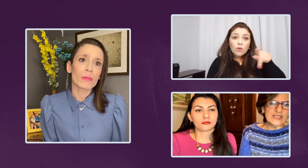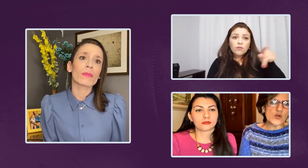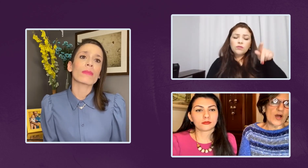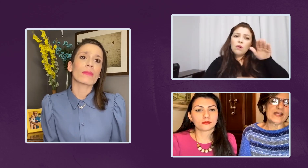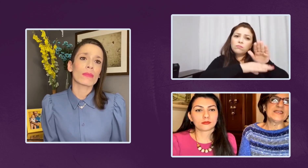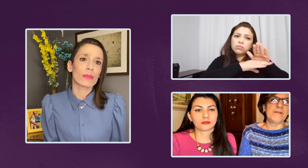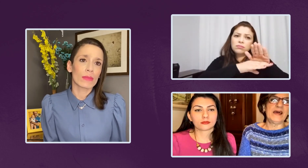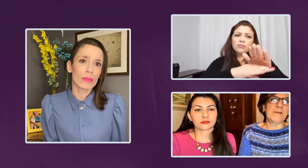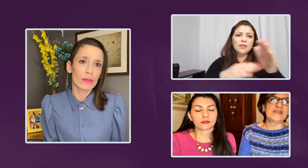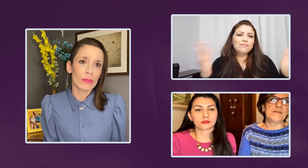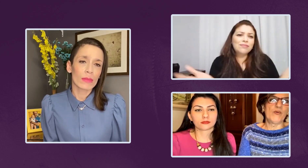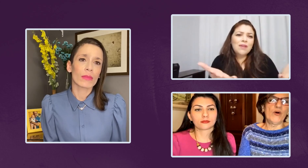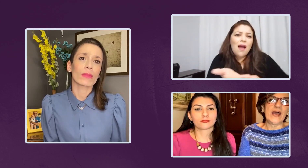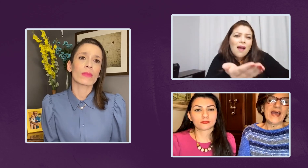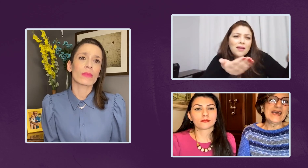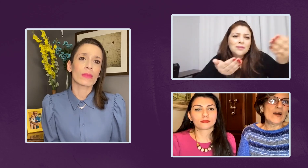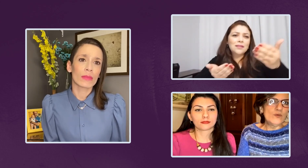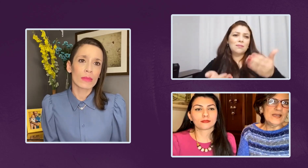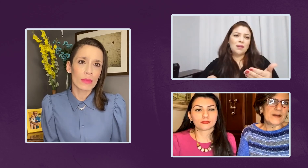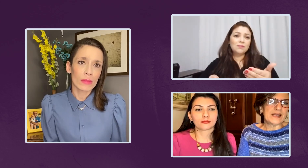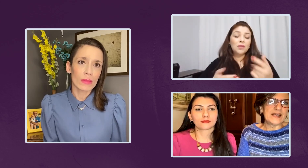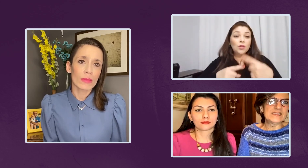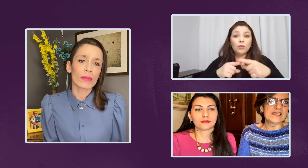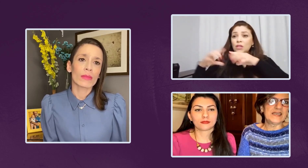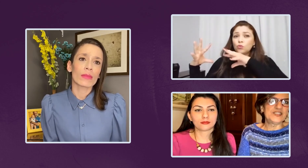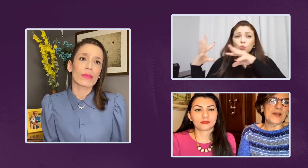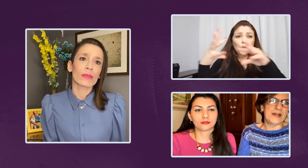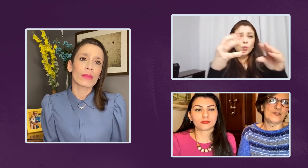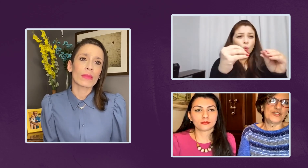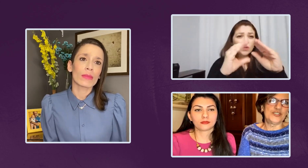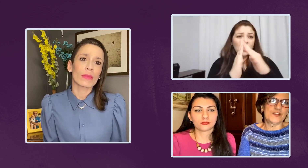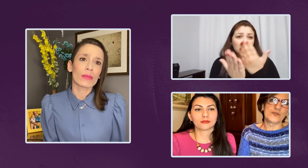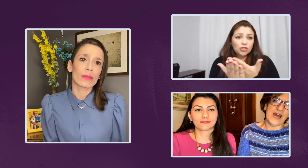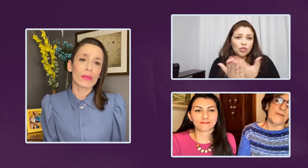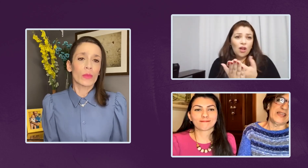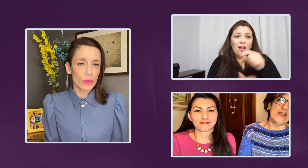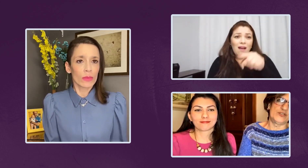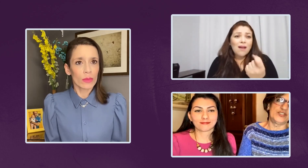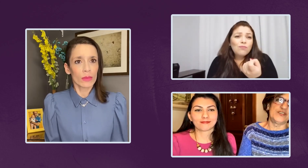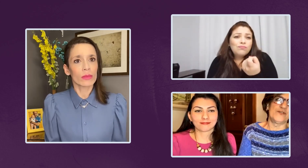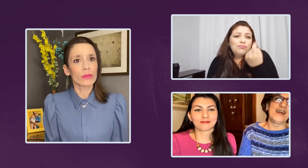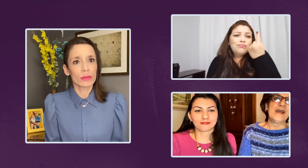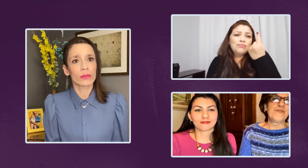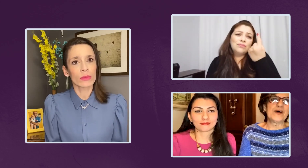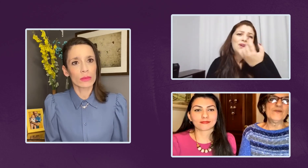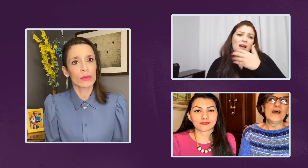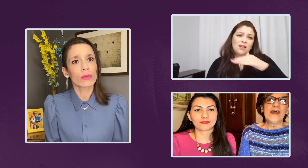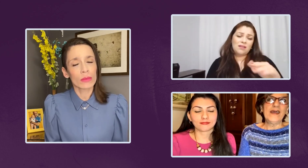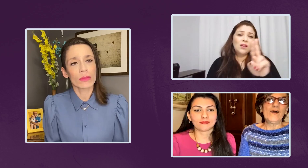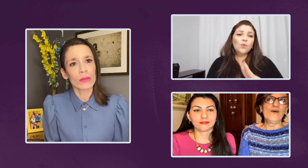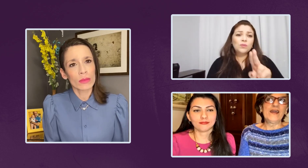toda a escola que a Isabela participou, ela era a única criança que tinha perda auditiva, que usava aparelho auditivo.